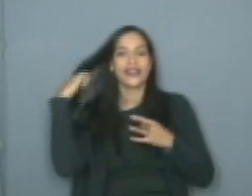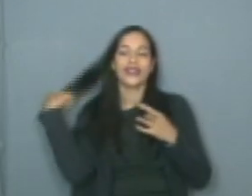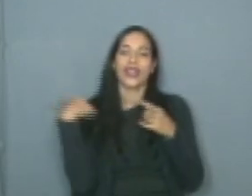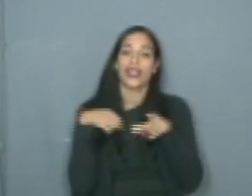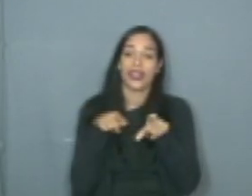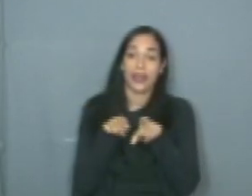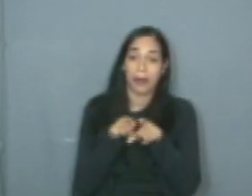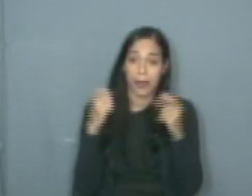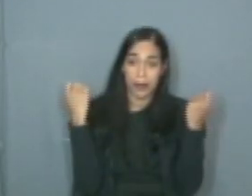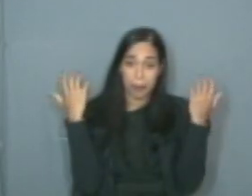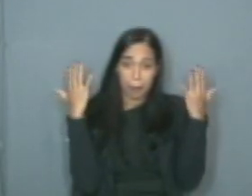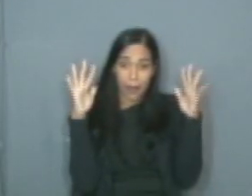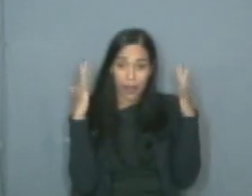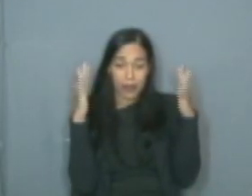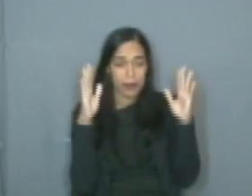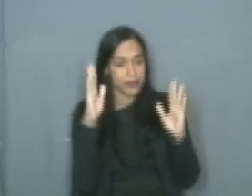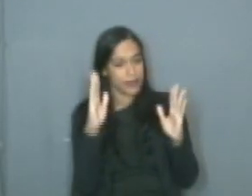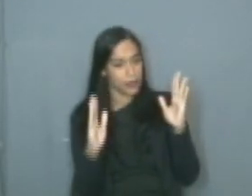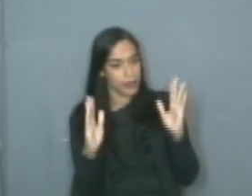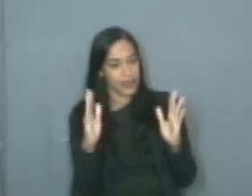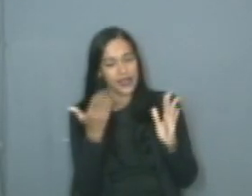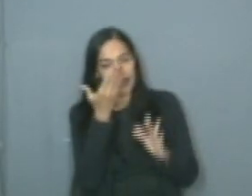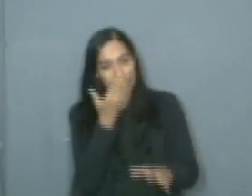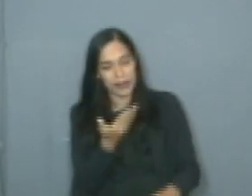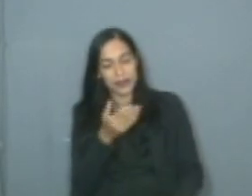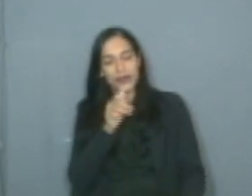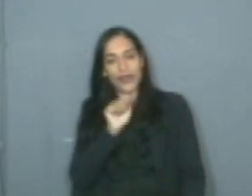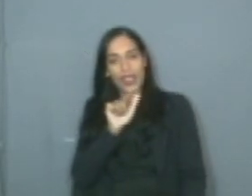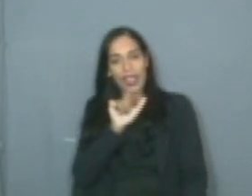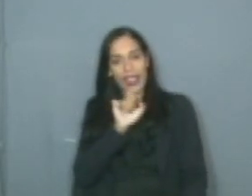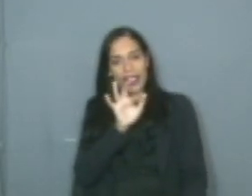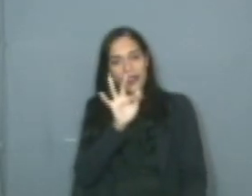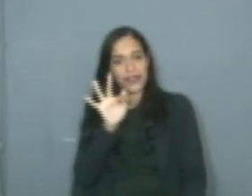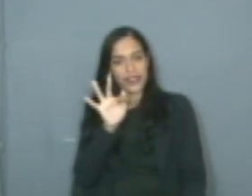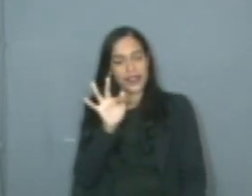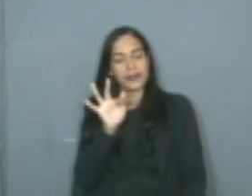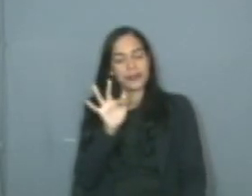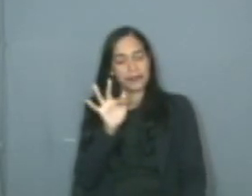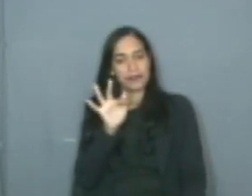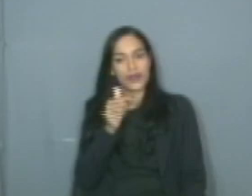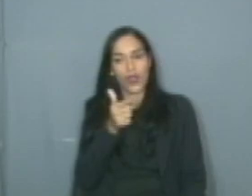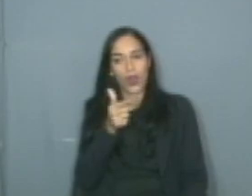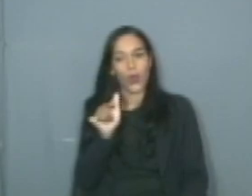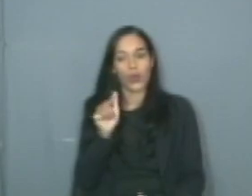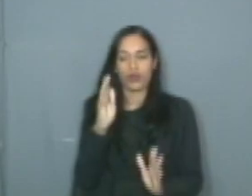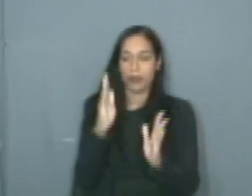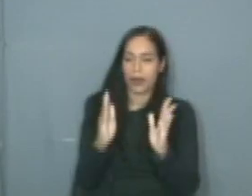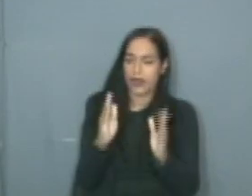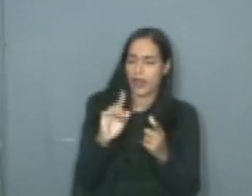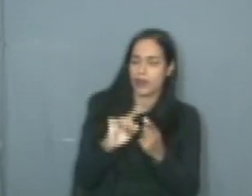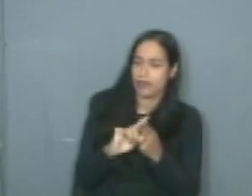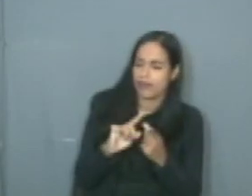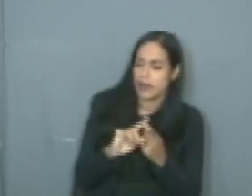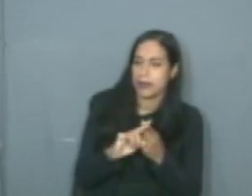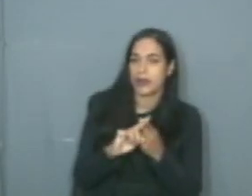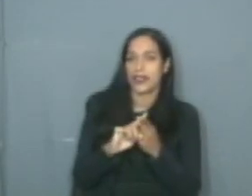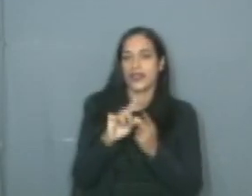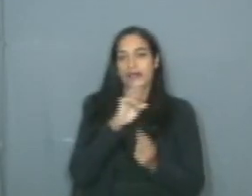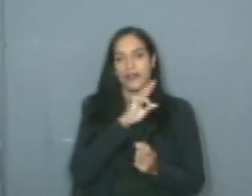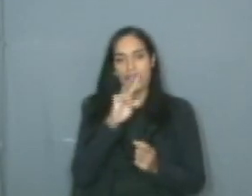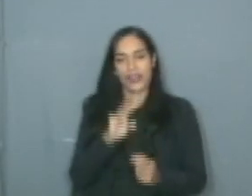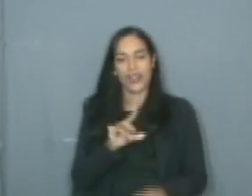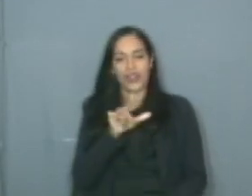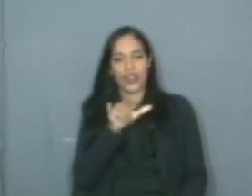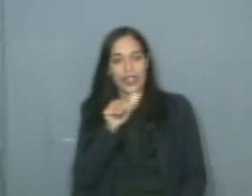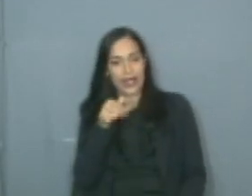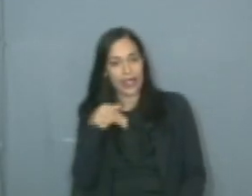teu mandato, o Aleph Collins. Tem outros mandatos aqui que trazem essa questão do autismo, vereadora Liana Cirne, salvo engano,